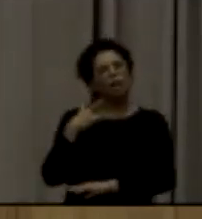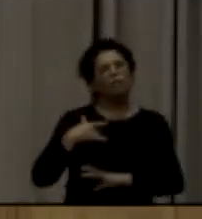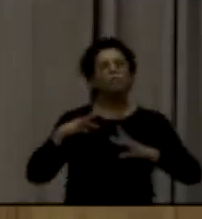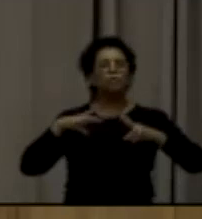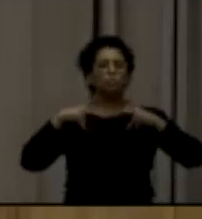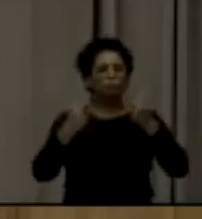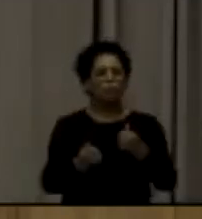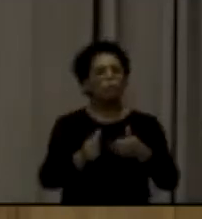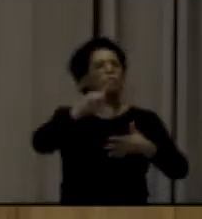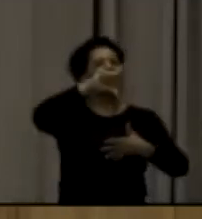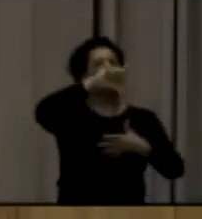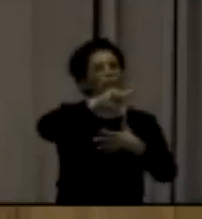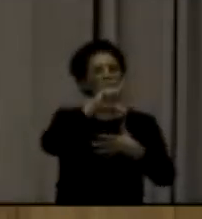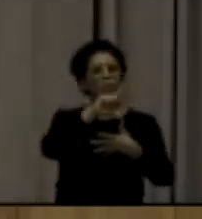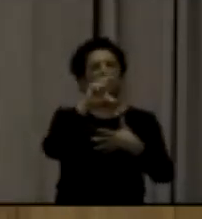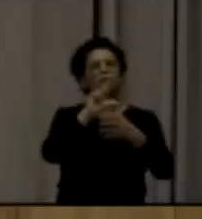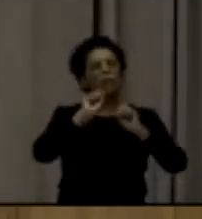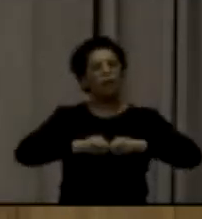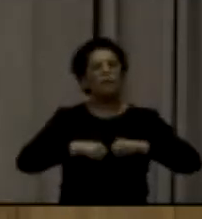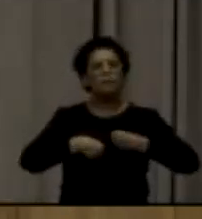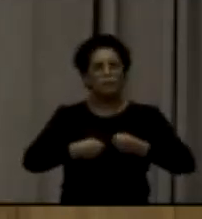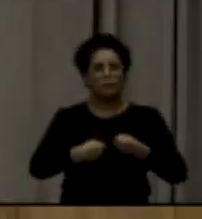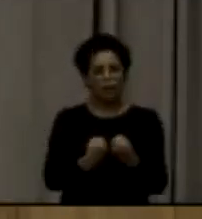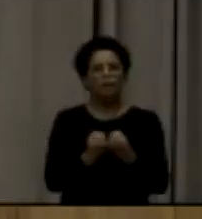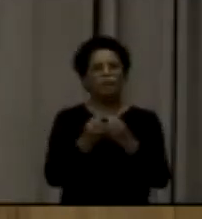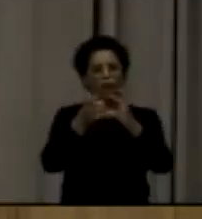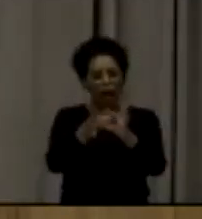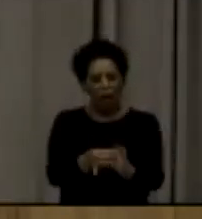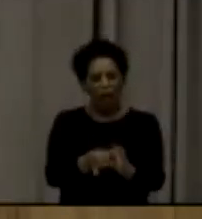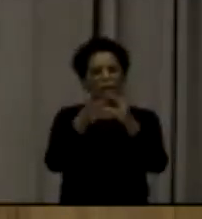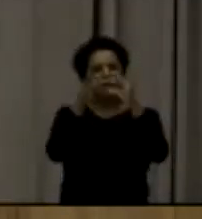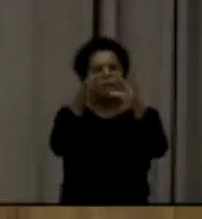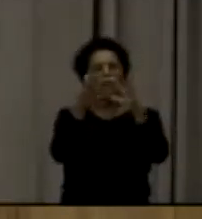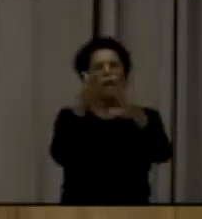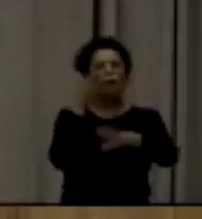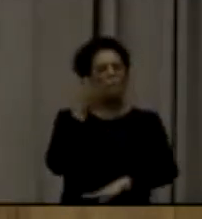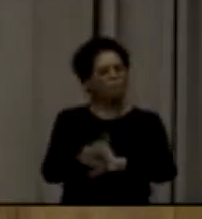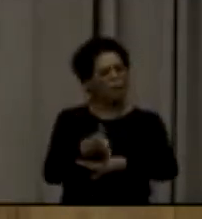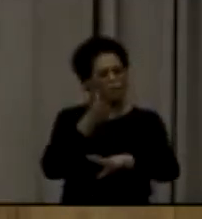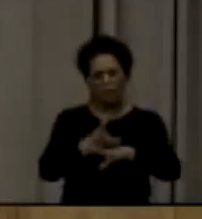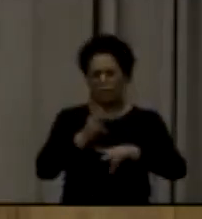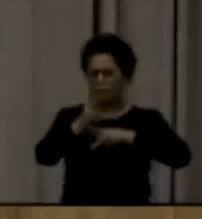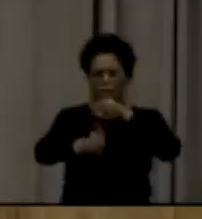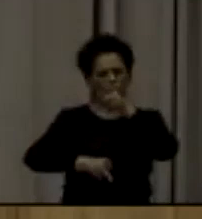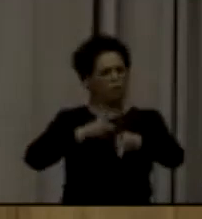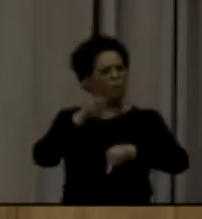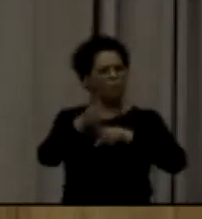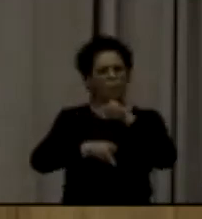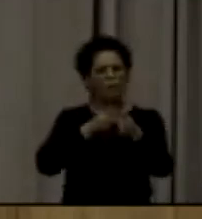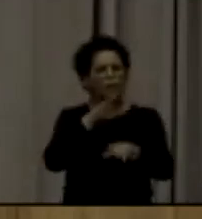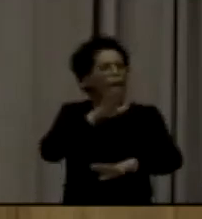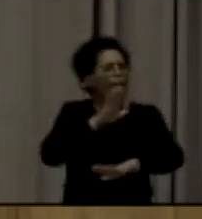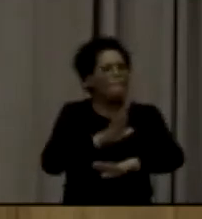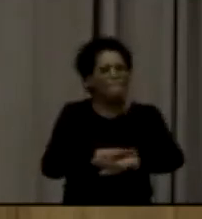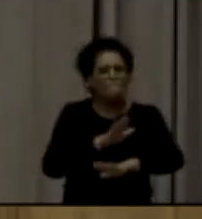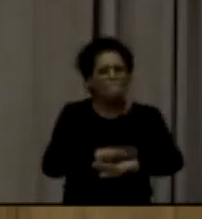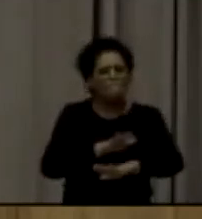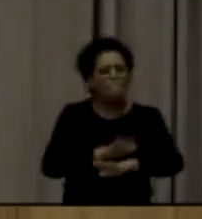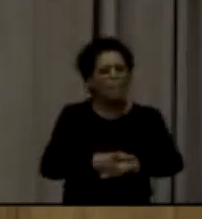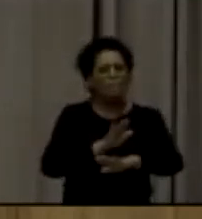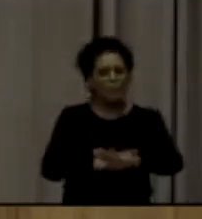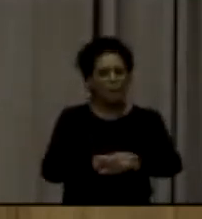todo mundo, é fortalecer a democracia com a participação social. Nada melhor do que um momento como esse,